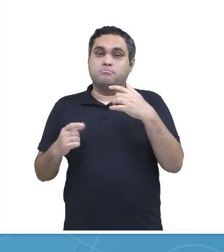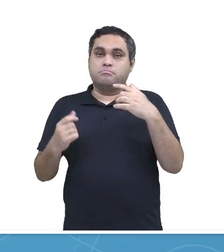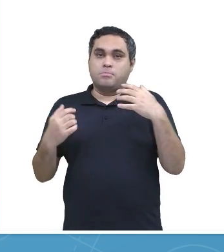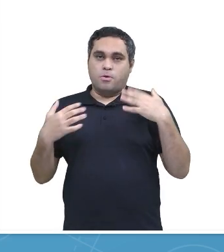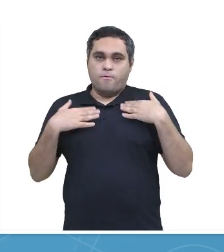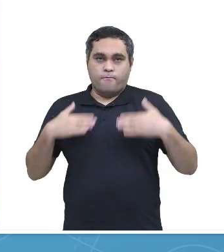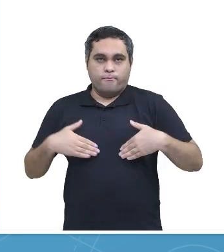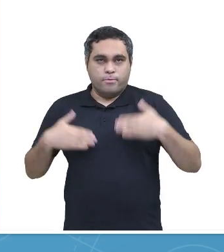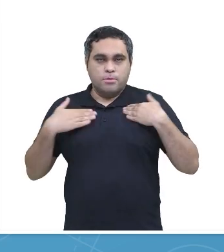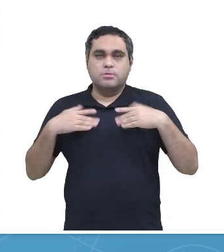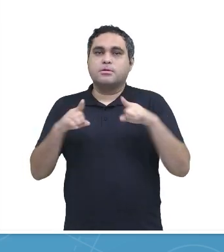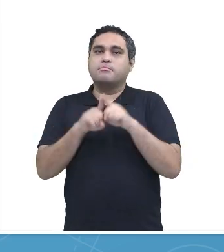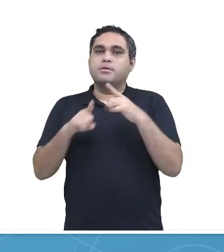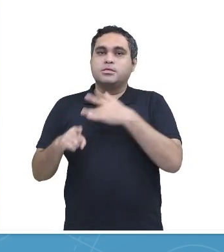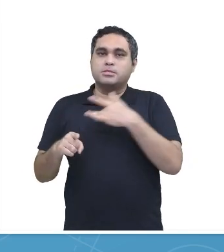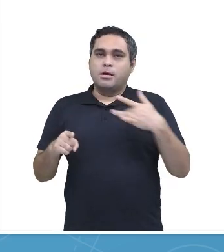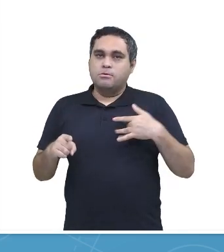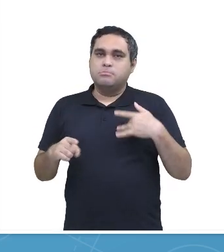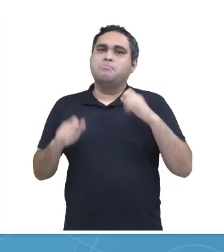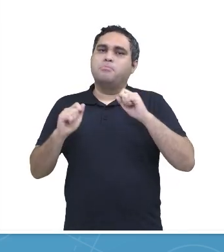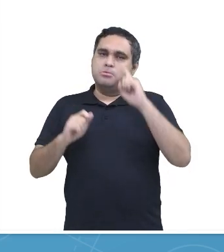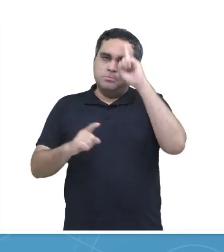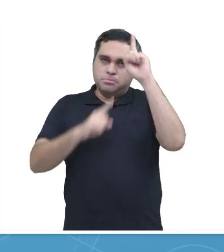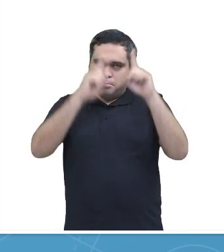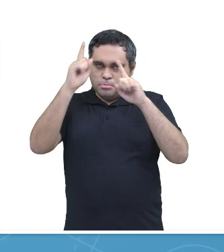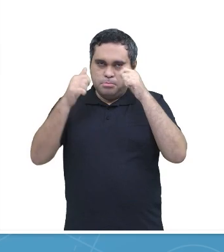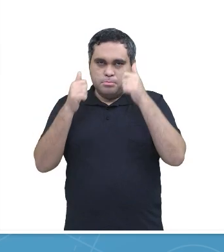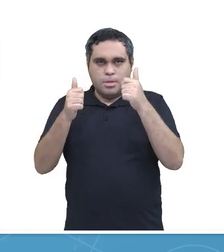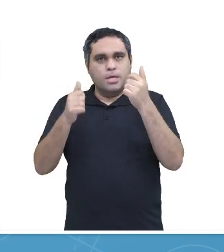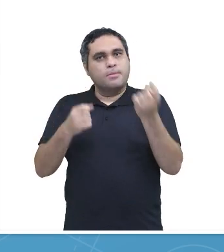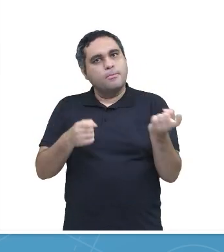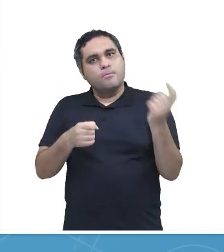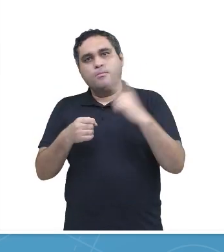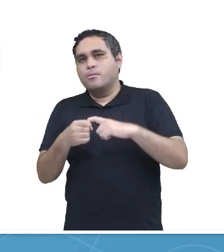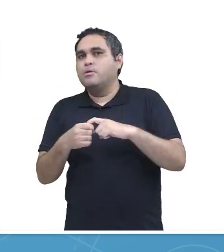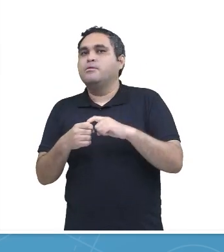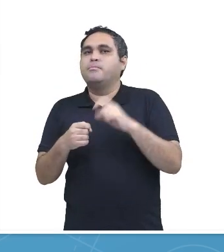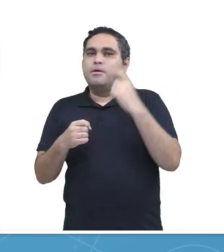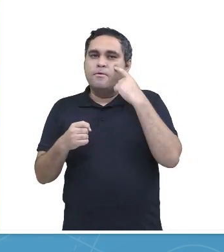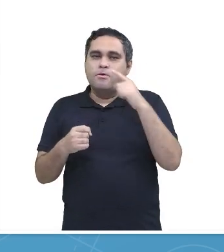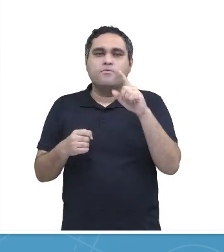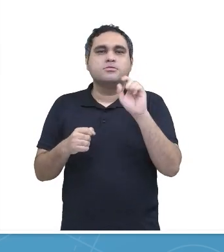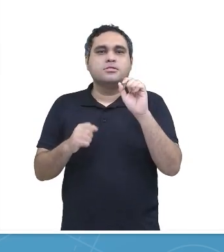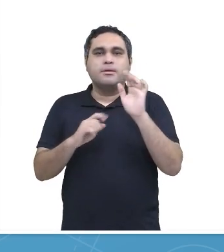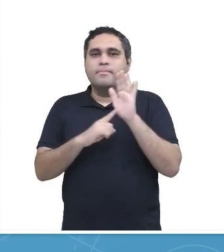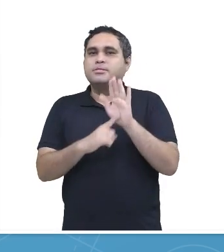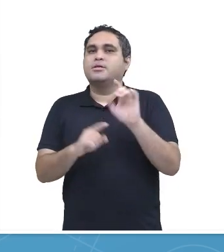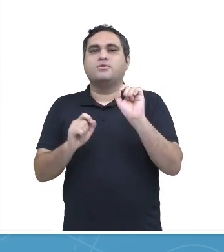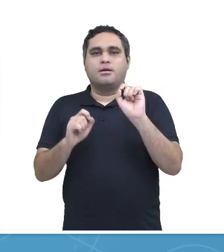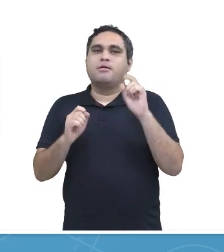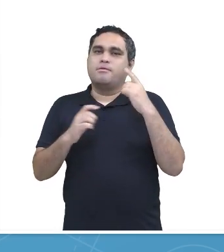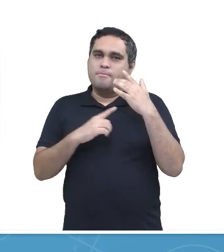a criatividade. Daqui a pouco a gente retorna para ver o que vocês apresentaram aí.